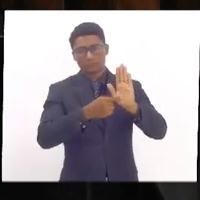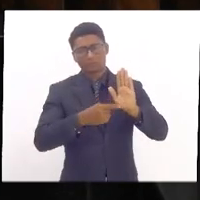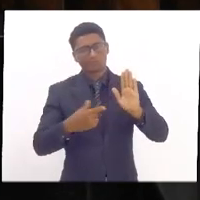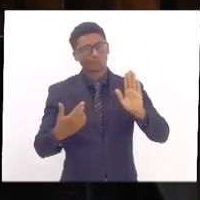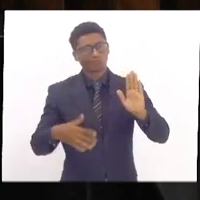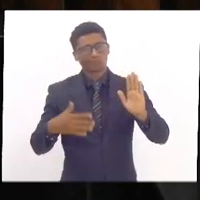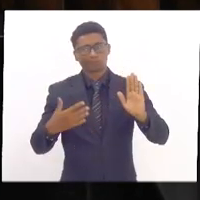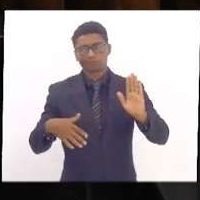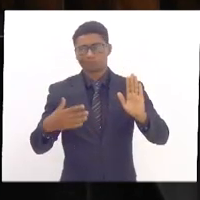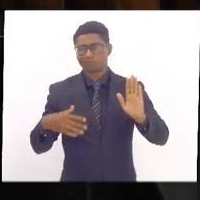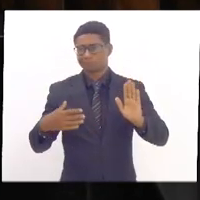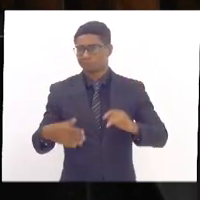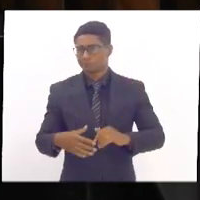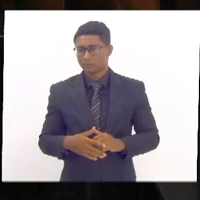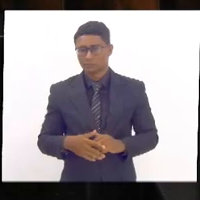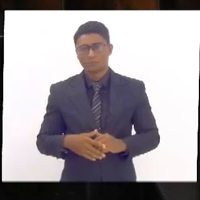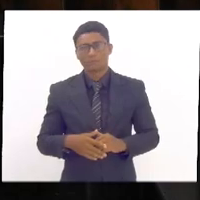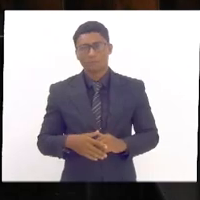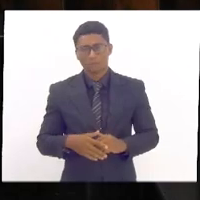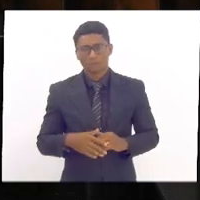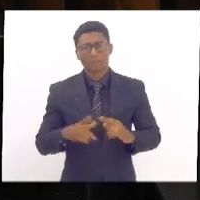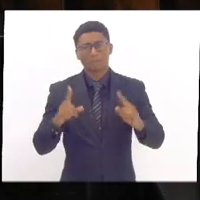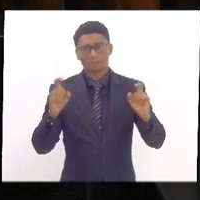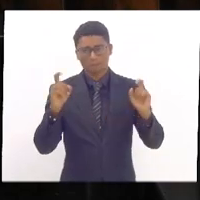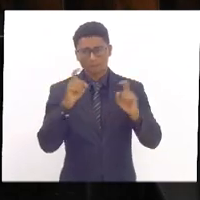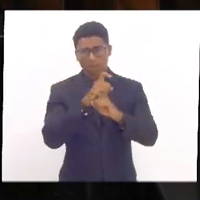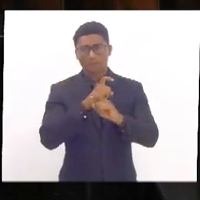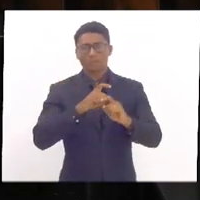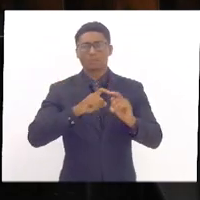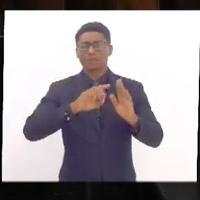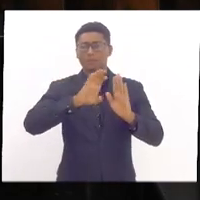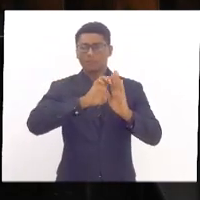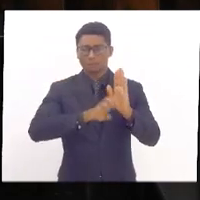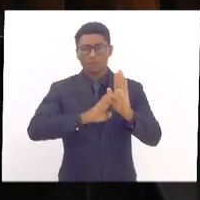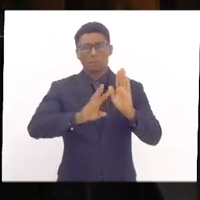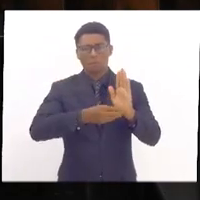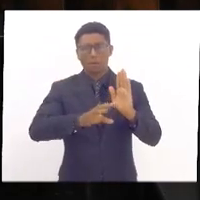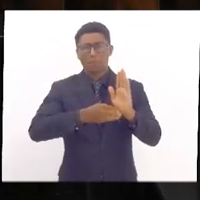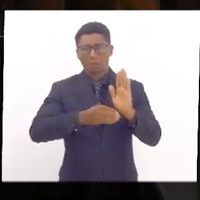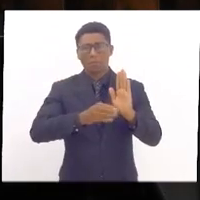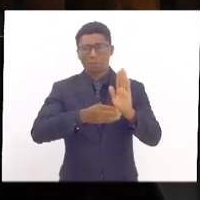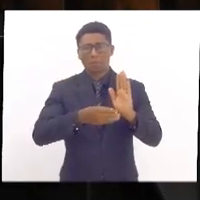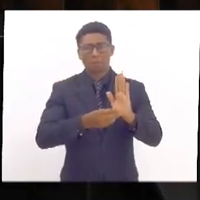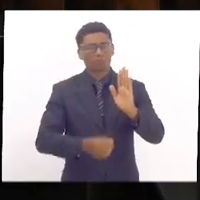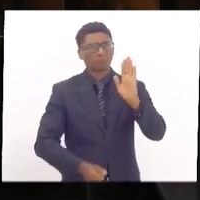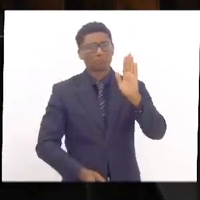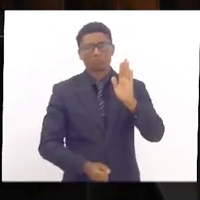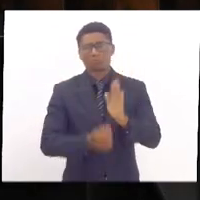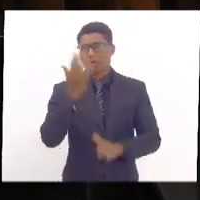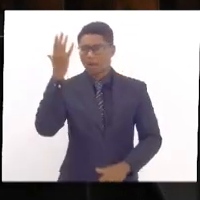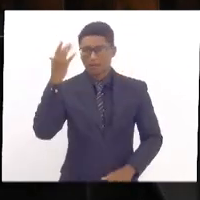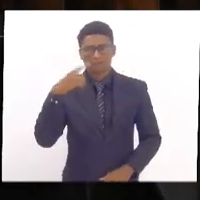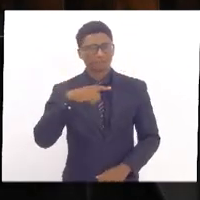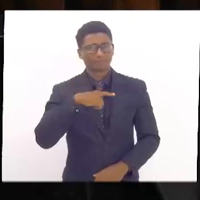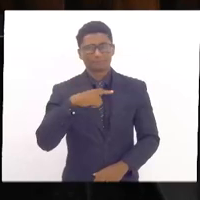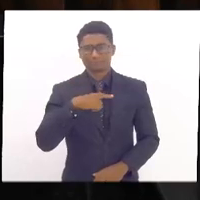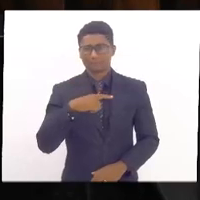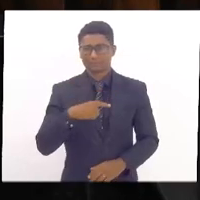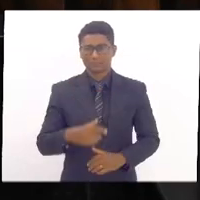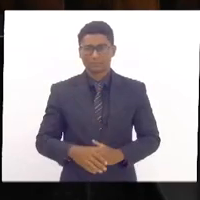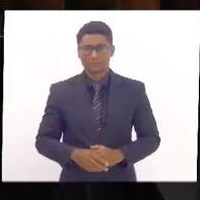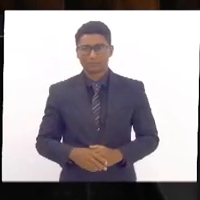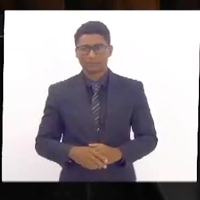que eu volto a dizer, vai receber aí uma pilha de emendas, eu não sei quantas são, porque ainda não fechou, mas